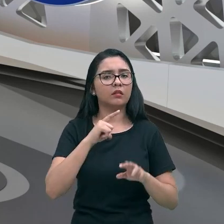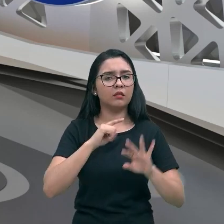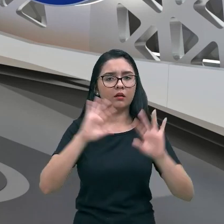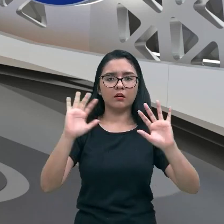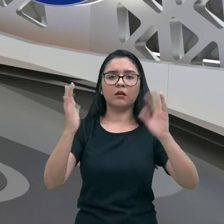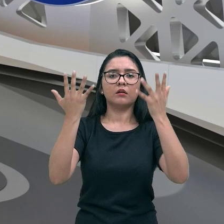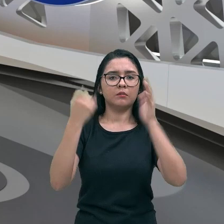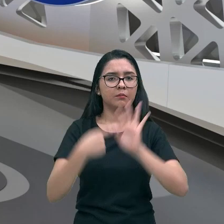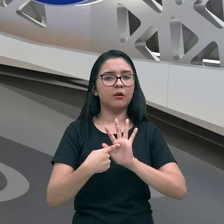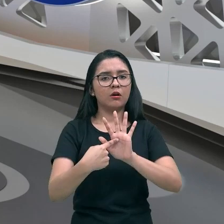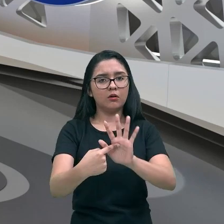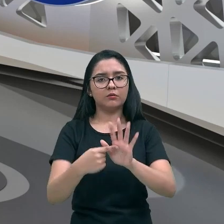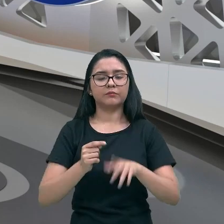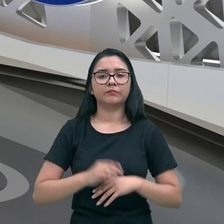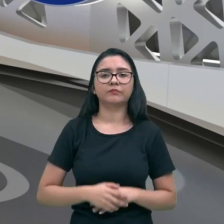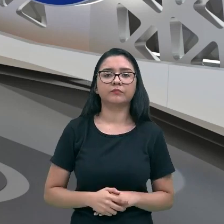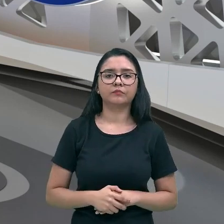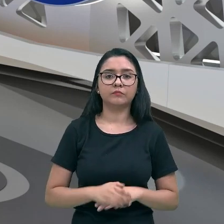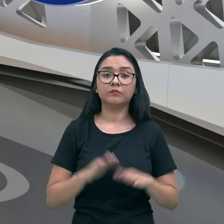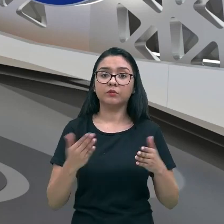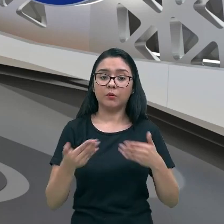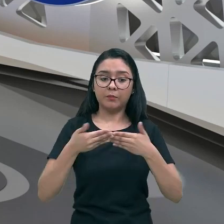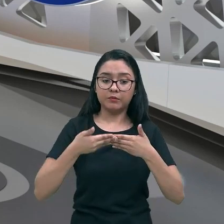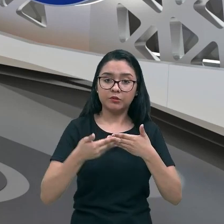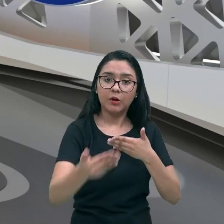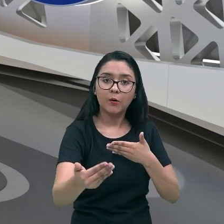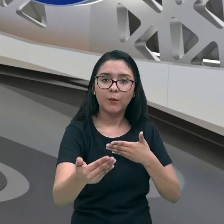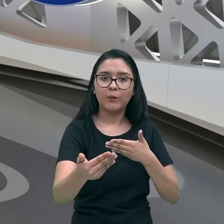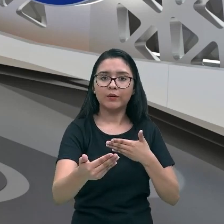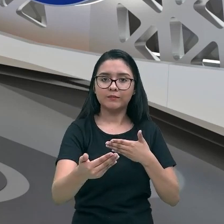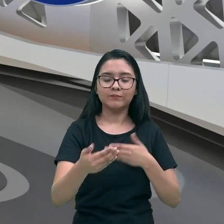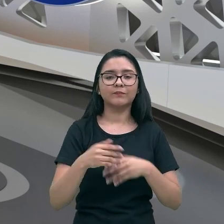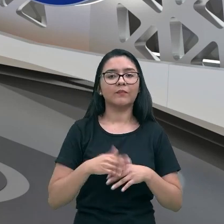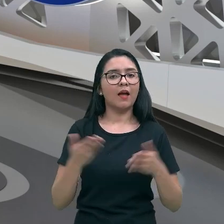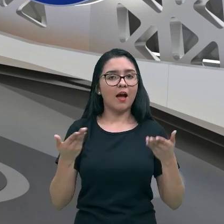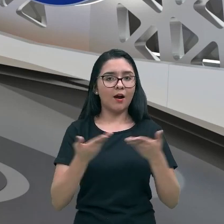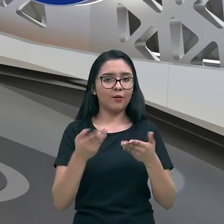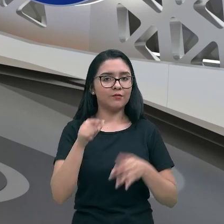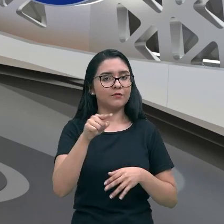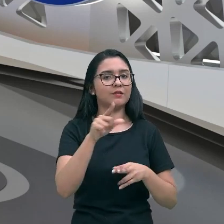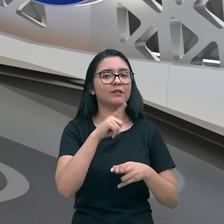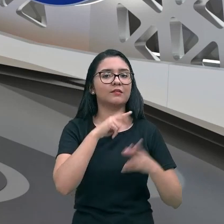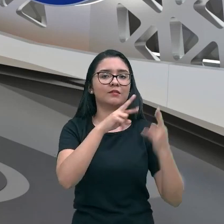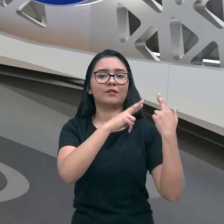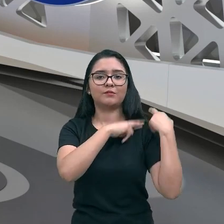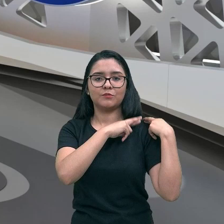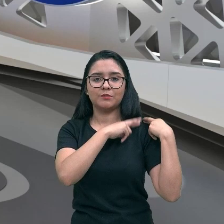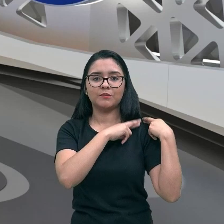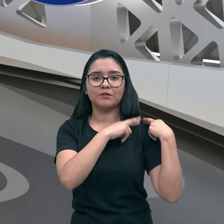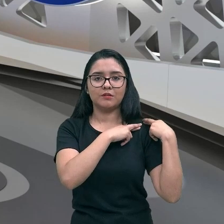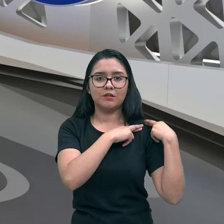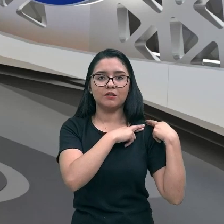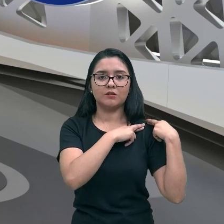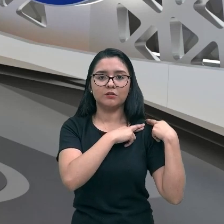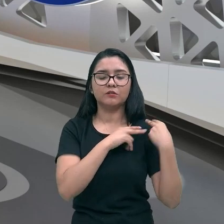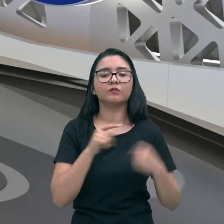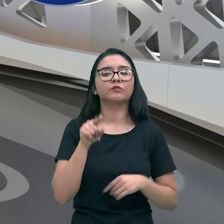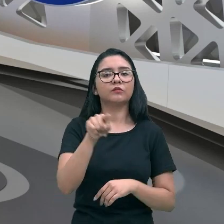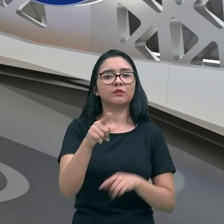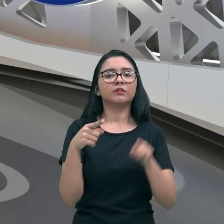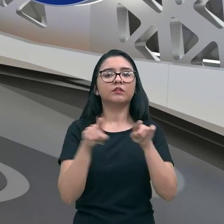que demonstram isso, de que a partir de agora você tem mais responsabilidades, você está